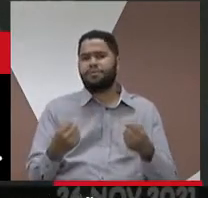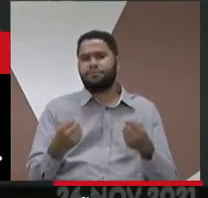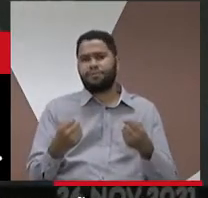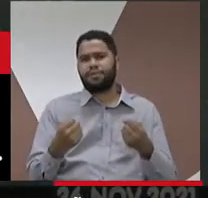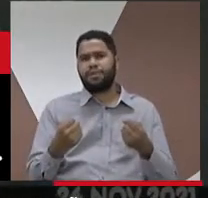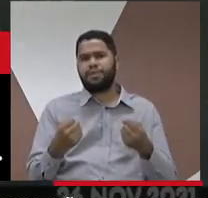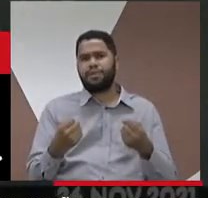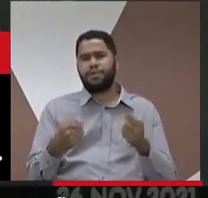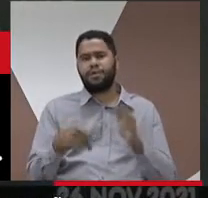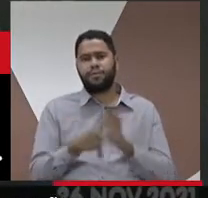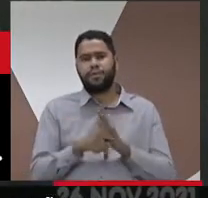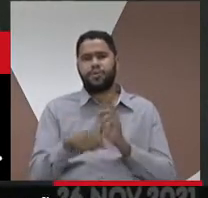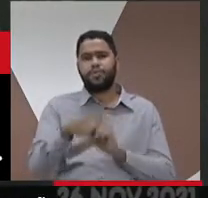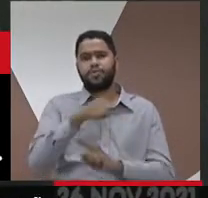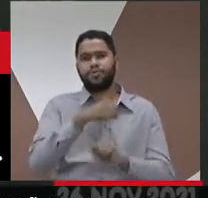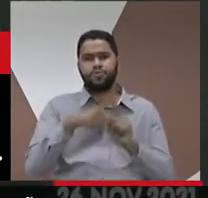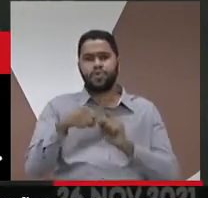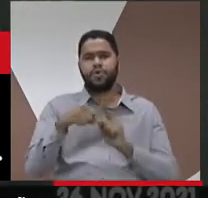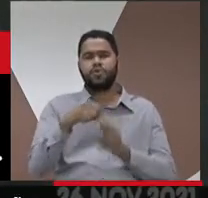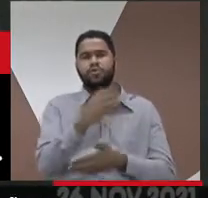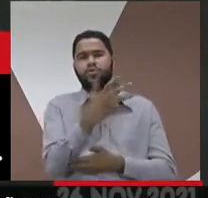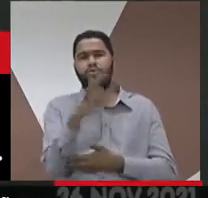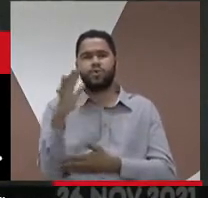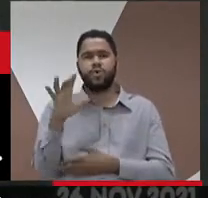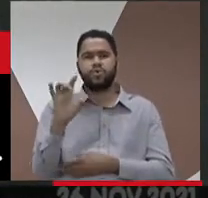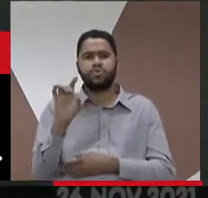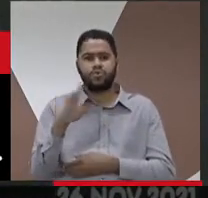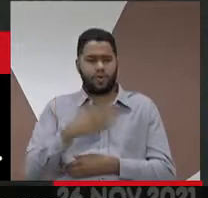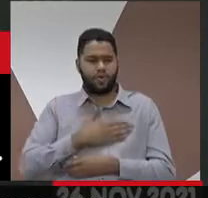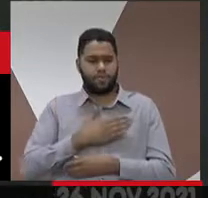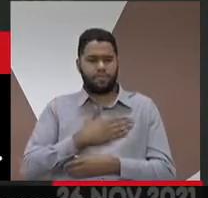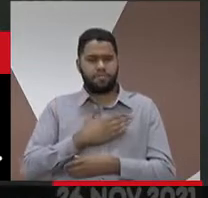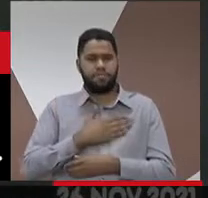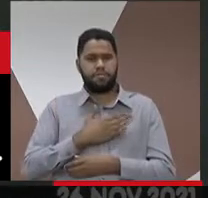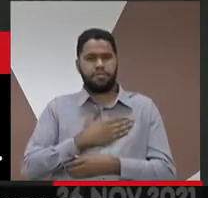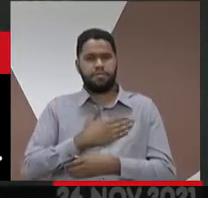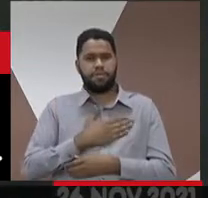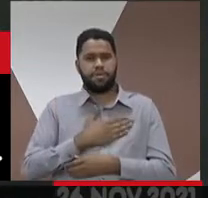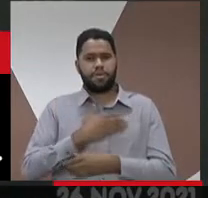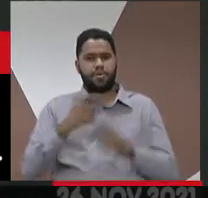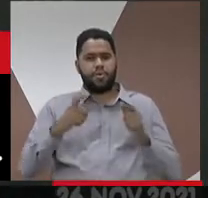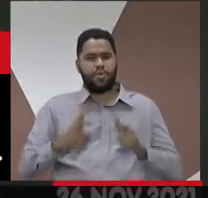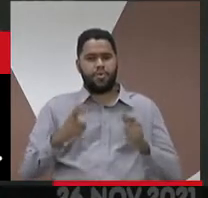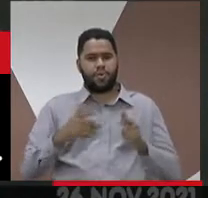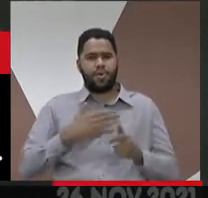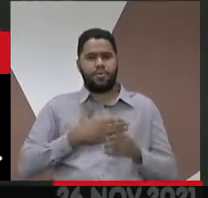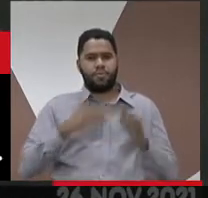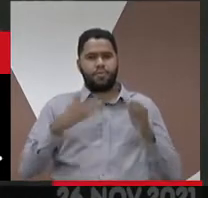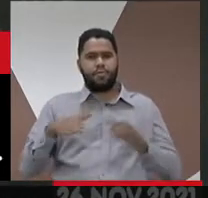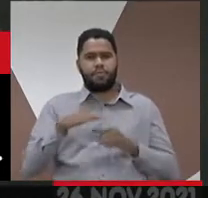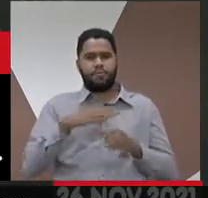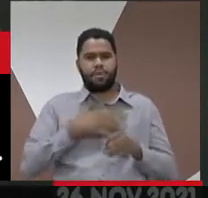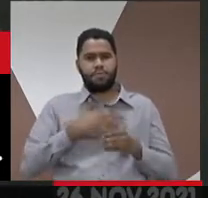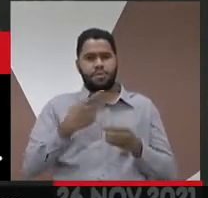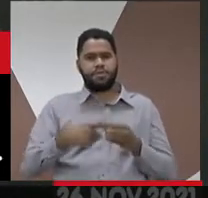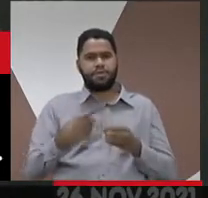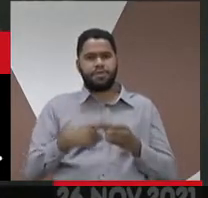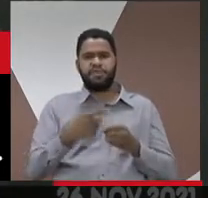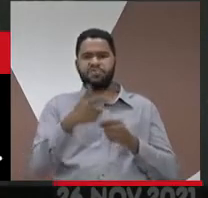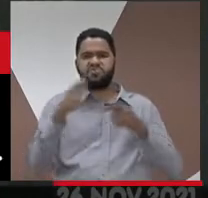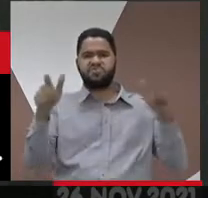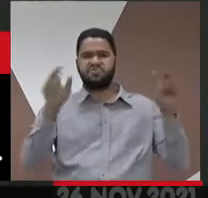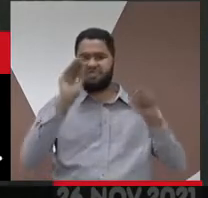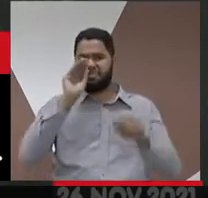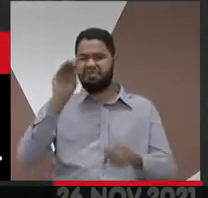em termos socioambientais, só o meu quintal, a minha serra, o meu bairro, a minha cidade, o que